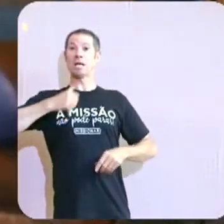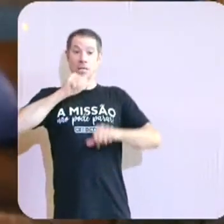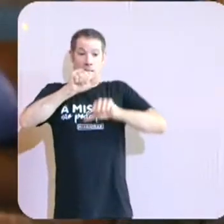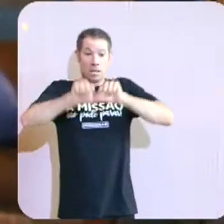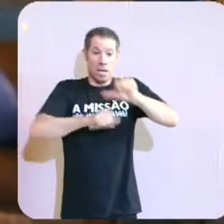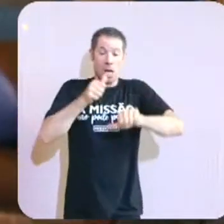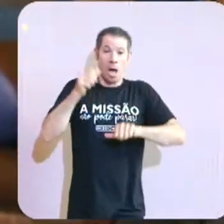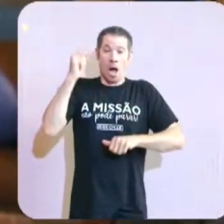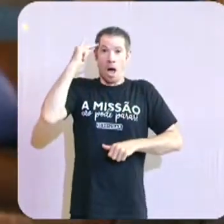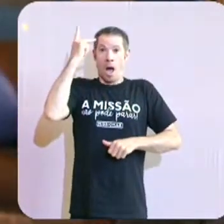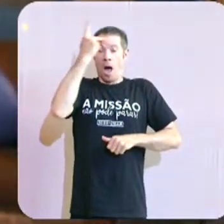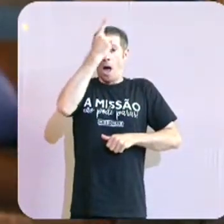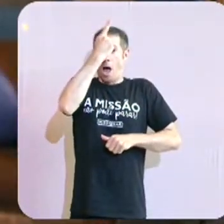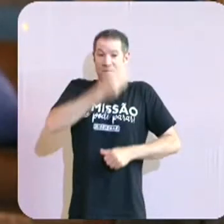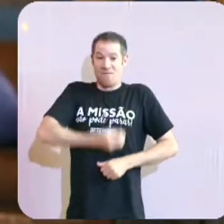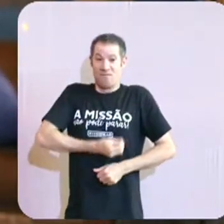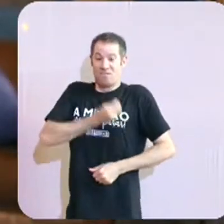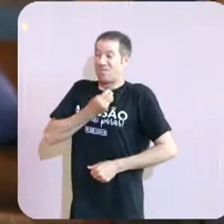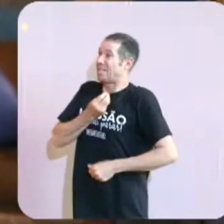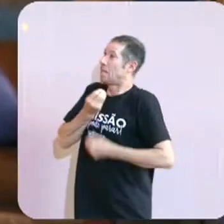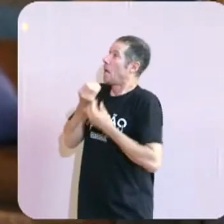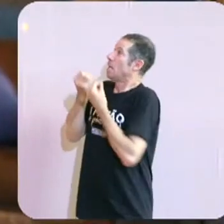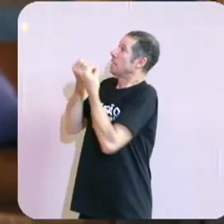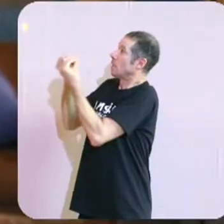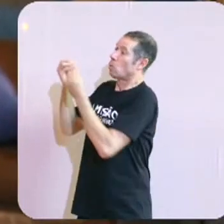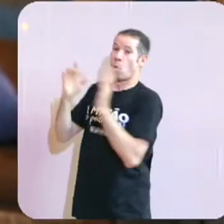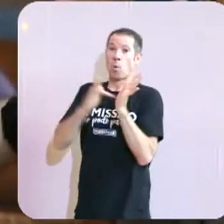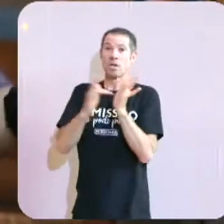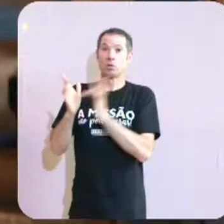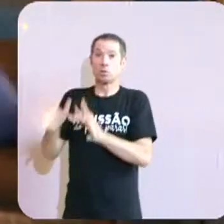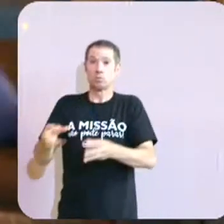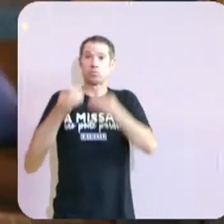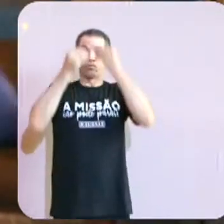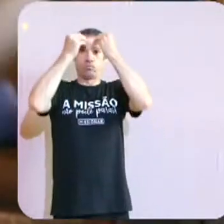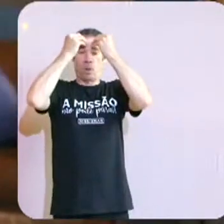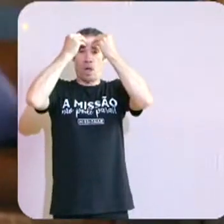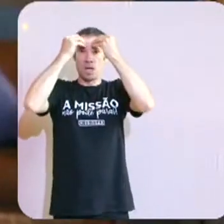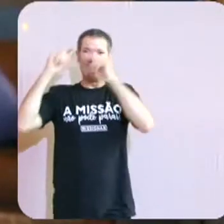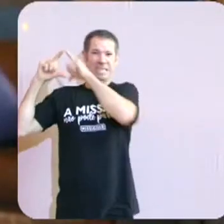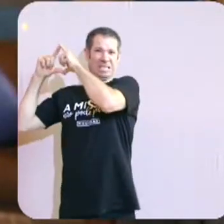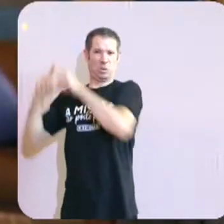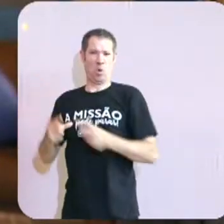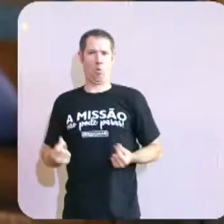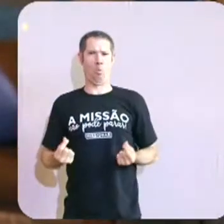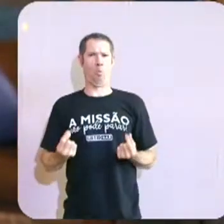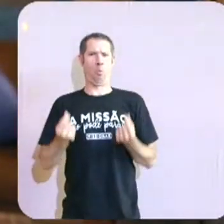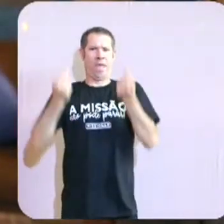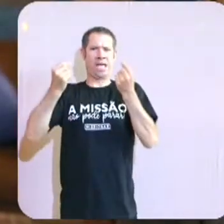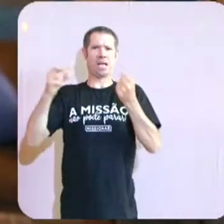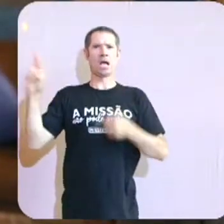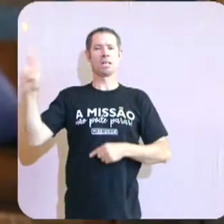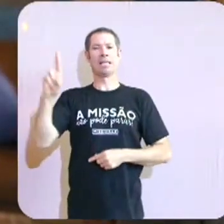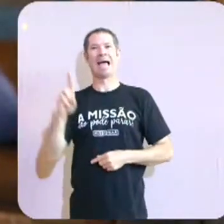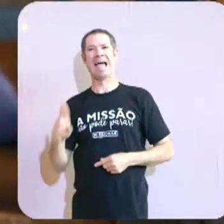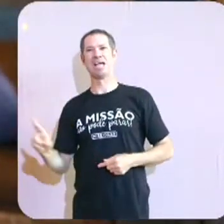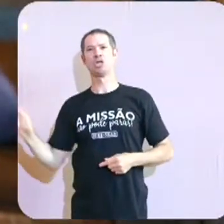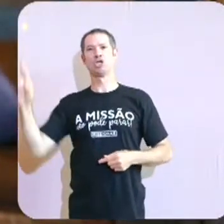convertido e entregue a vida para Cristo. Eles eram de uma família muçulmana muito tradicional, rica, uma das mais poderosas da nossa região